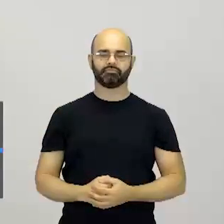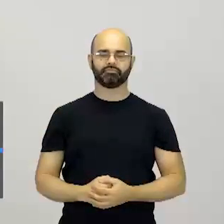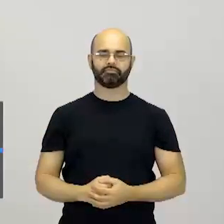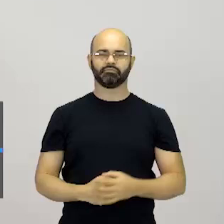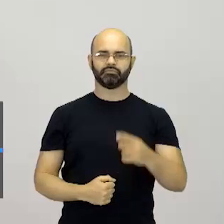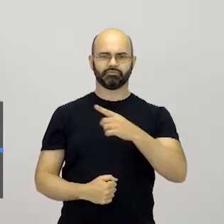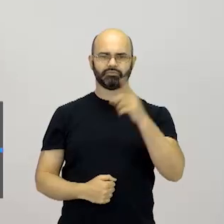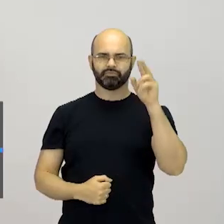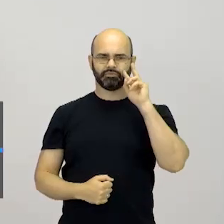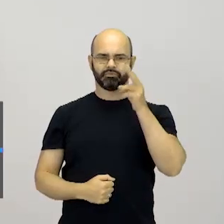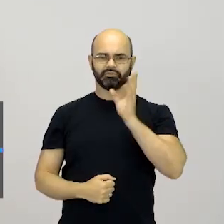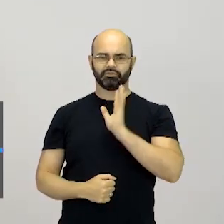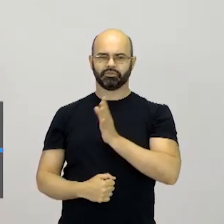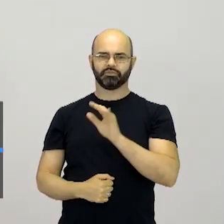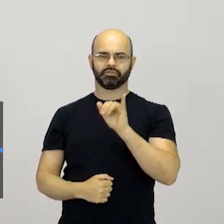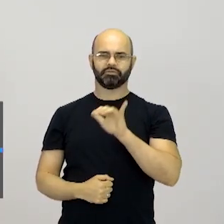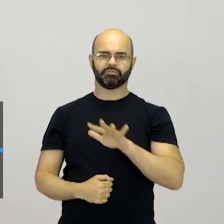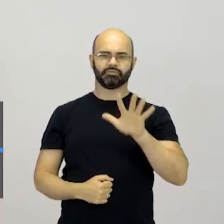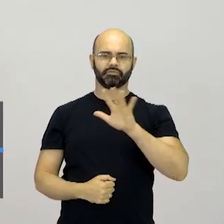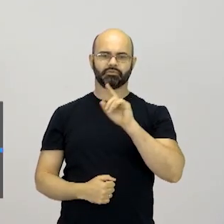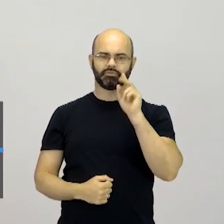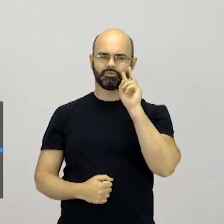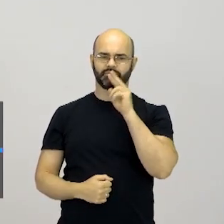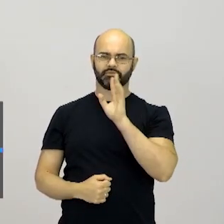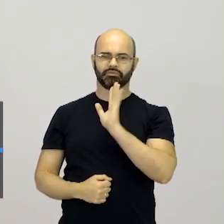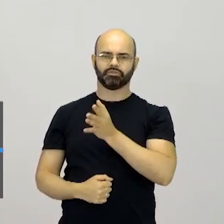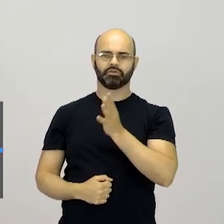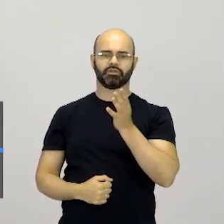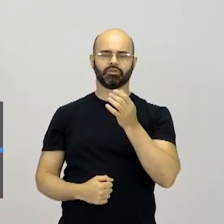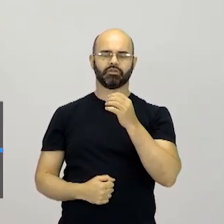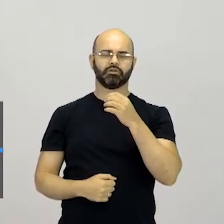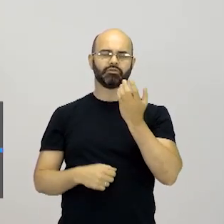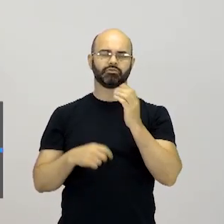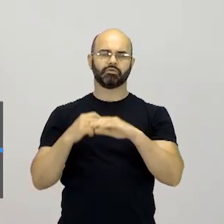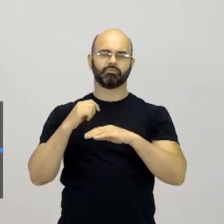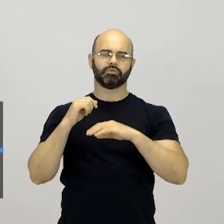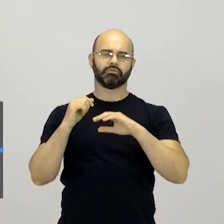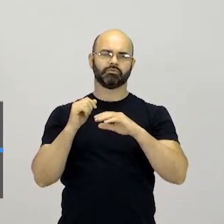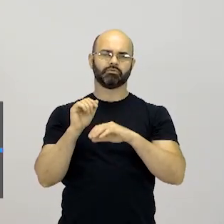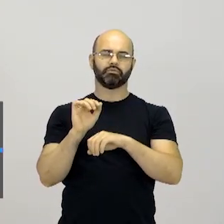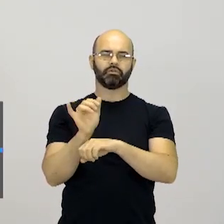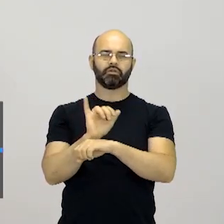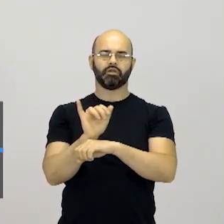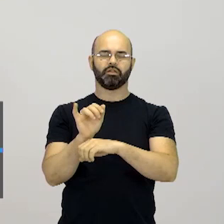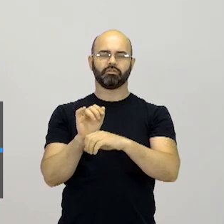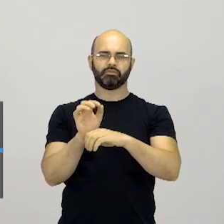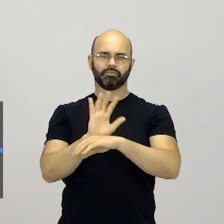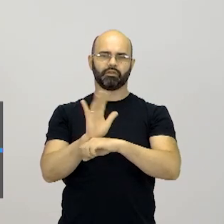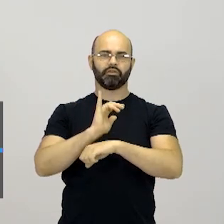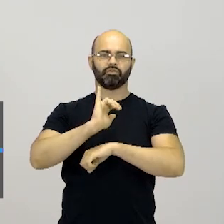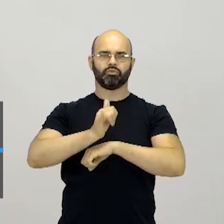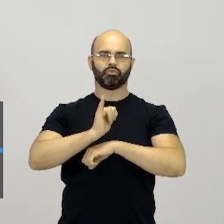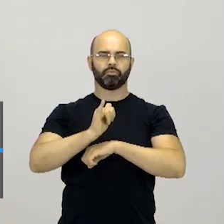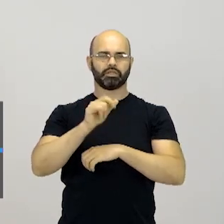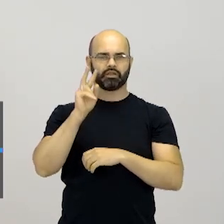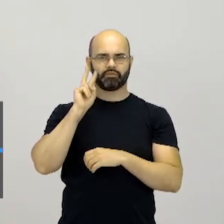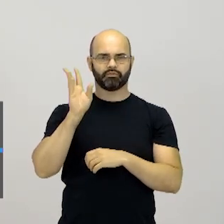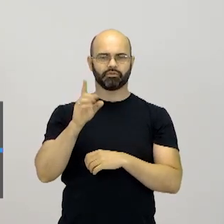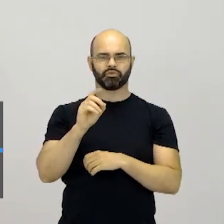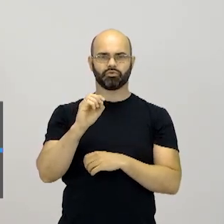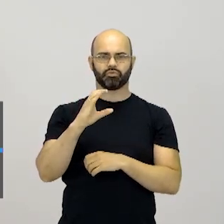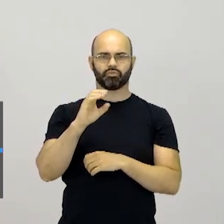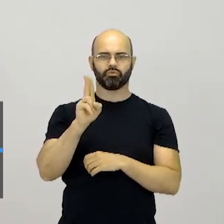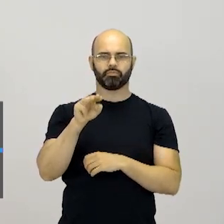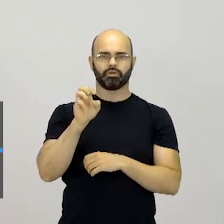vocês já viram imagens parecidas em filmes, em algum documentário, de alguma forma? Mande aí a experiência de vocês, o que vocês